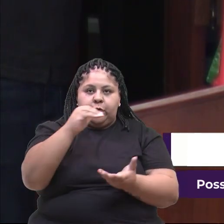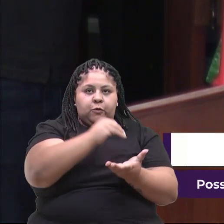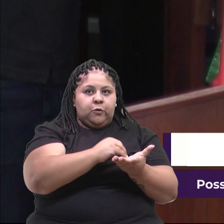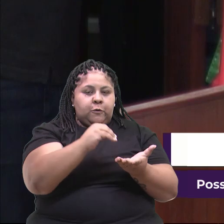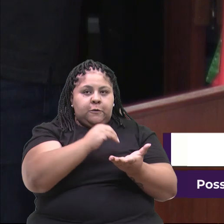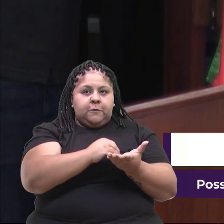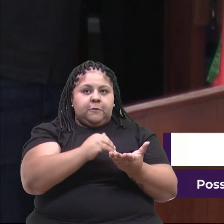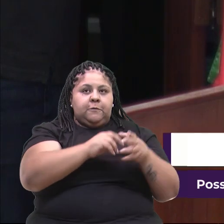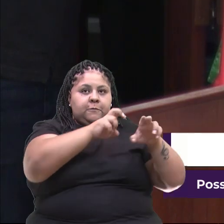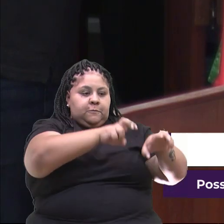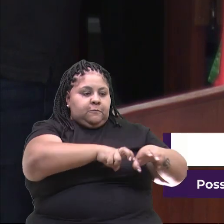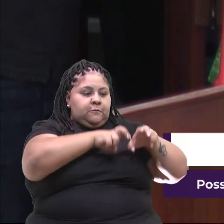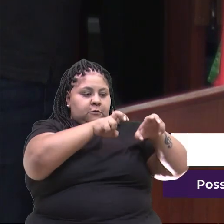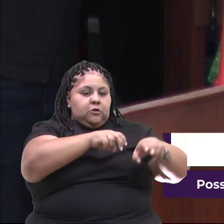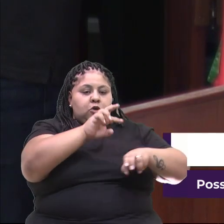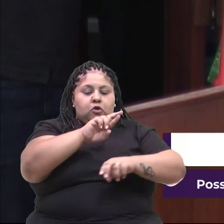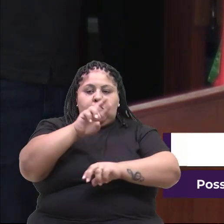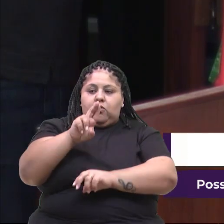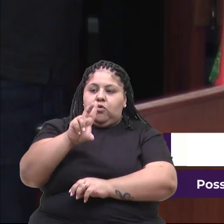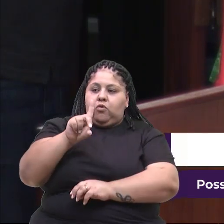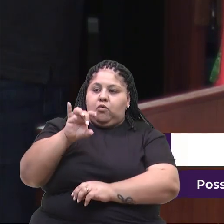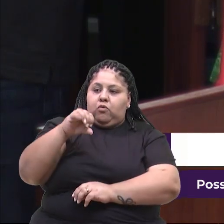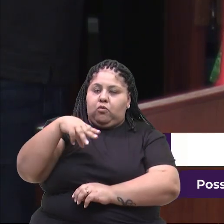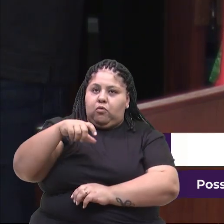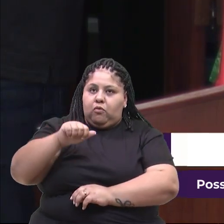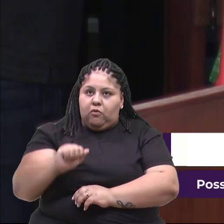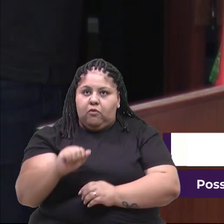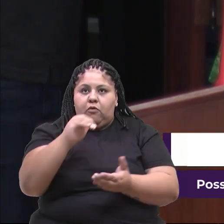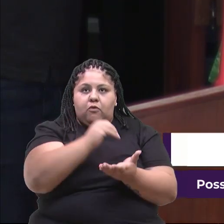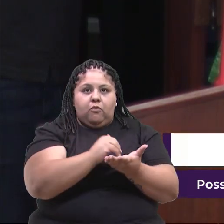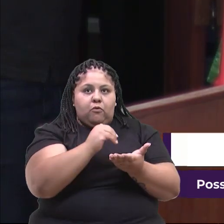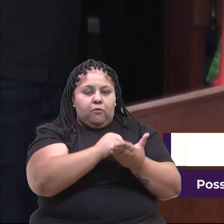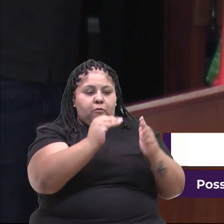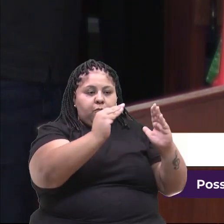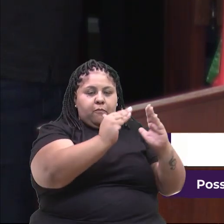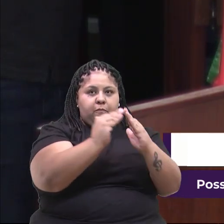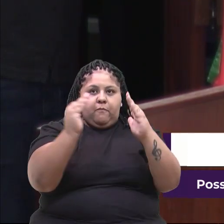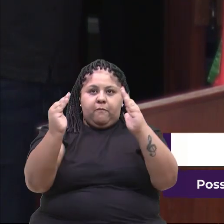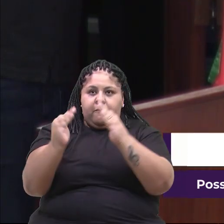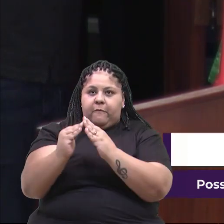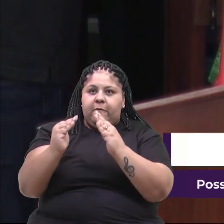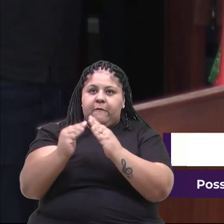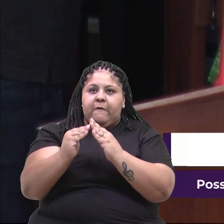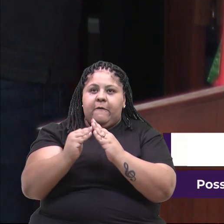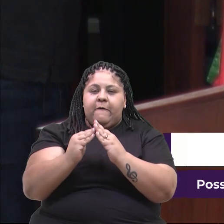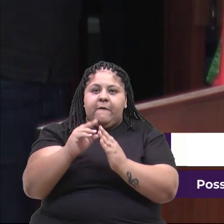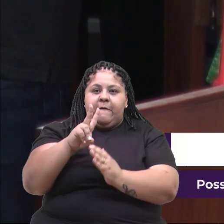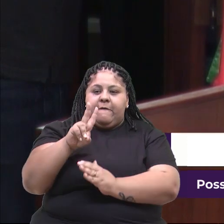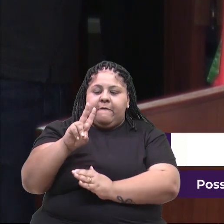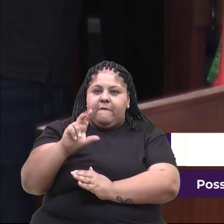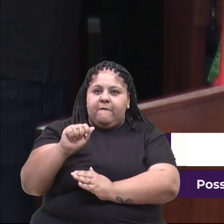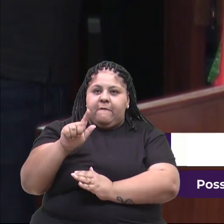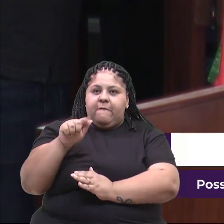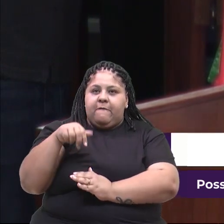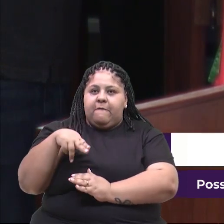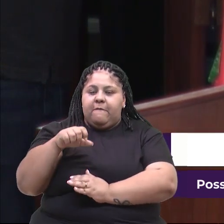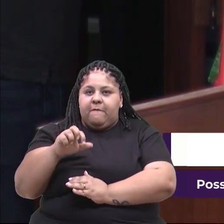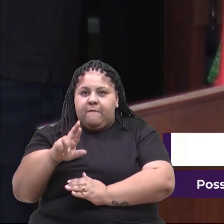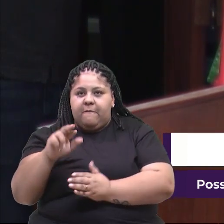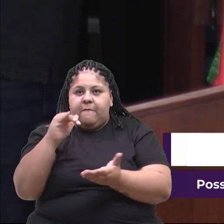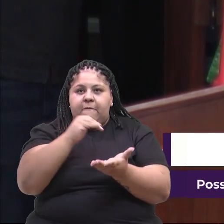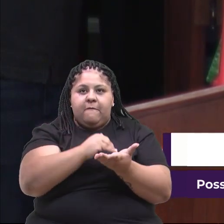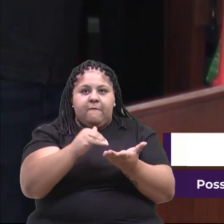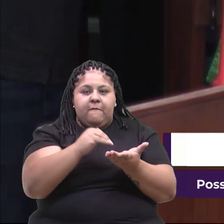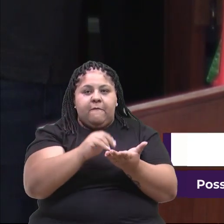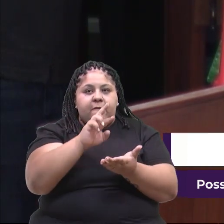da agricultura Rudimar Menegotto, secretário de habitação Wagner Petrini, secretário de recursos